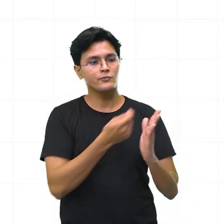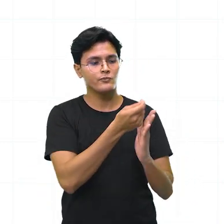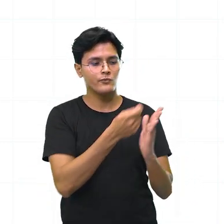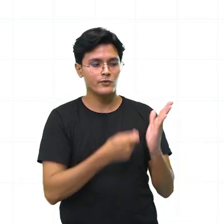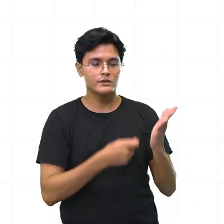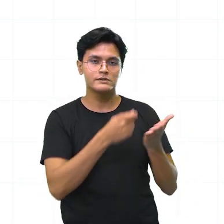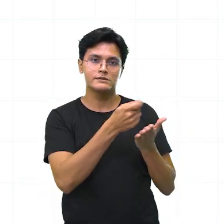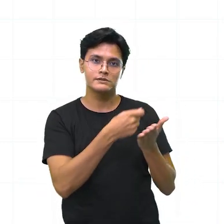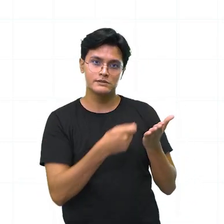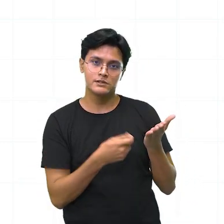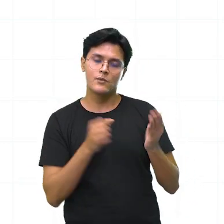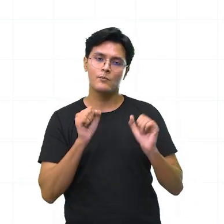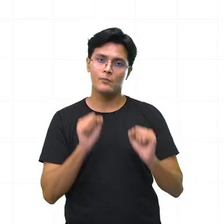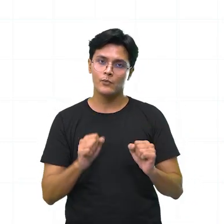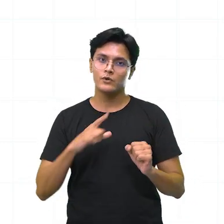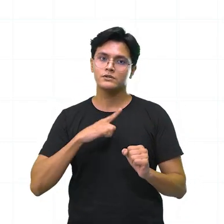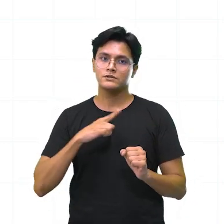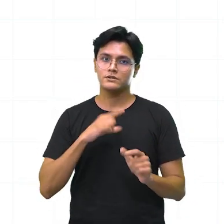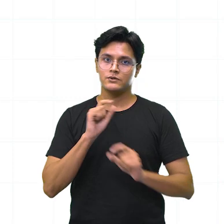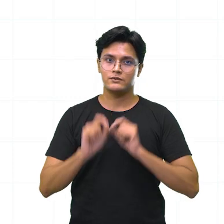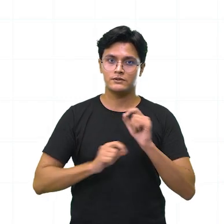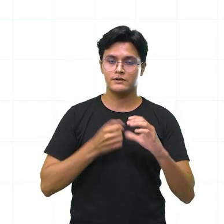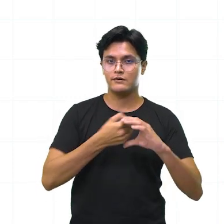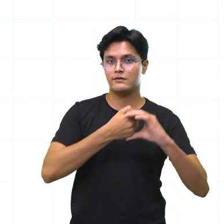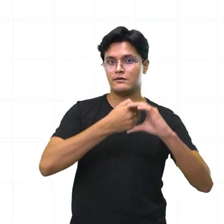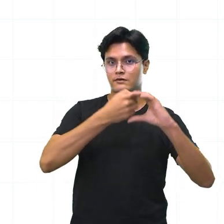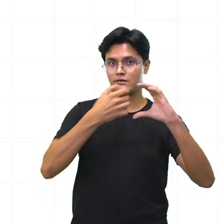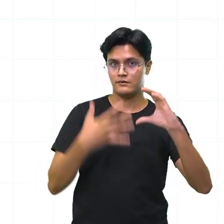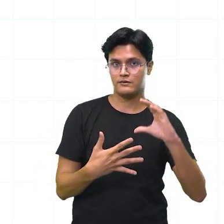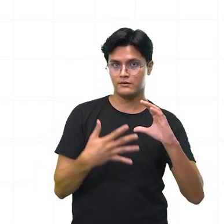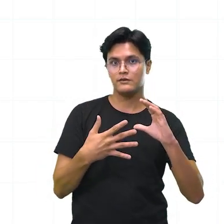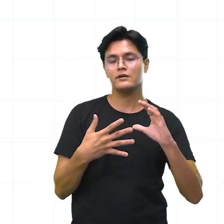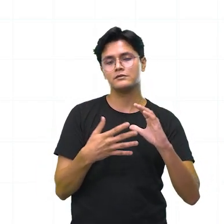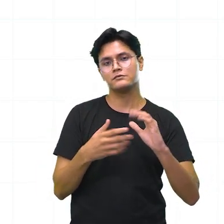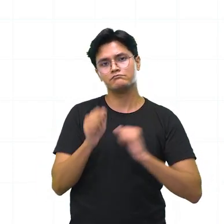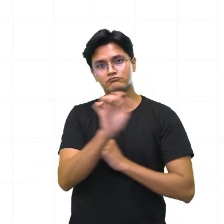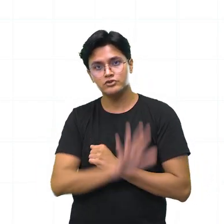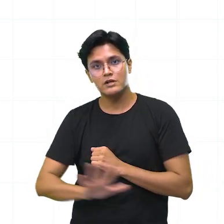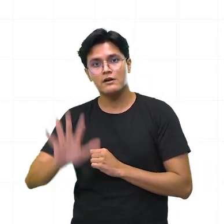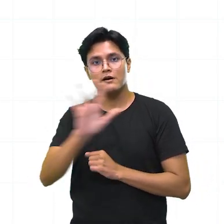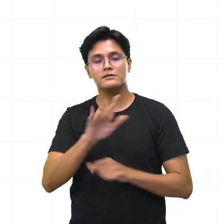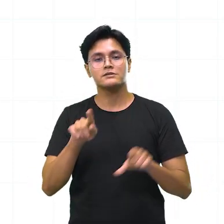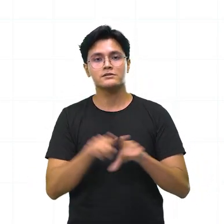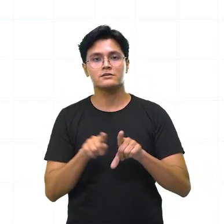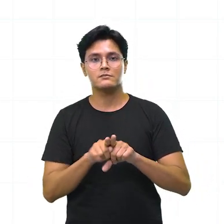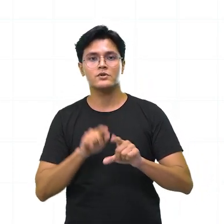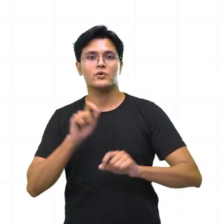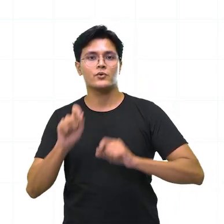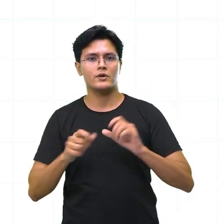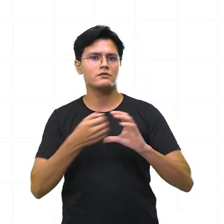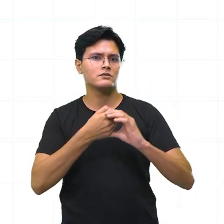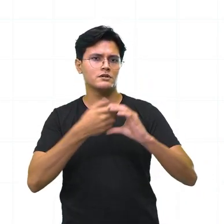Pode incluir as características mais gerais e as mais